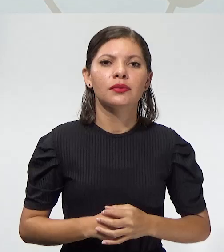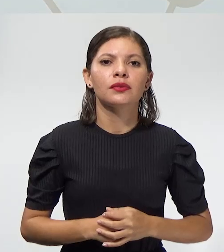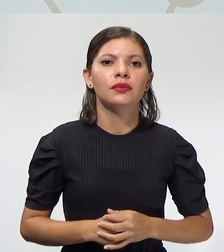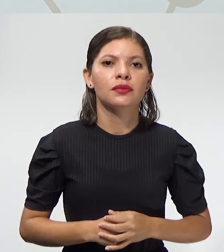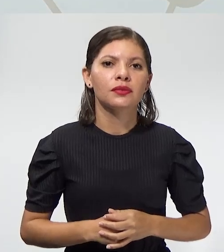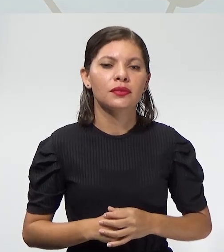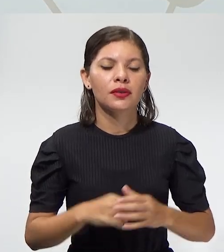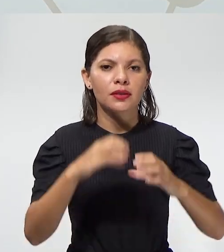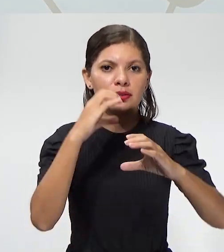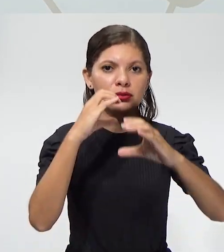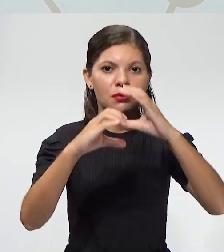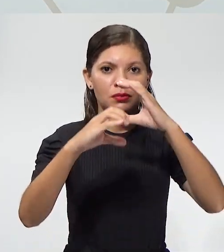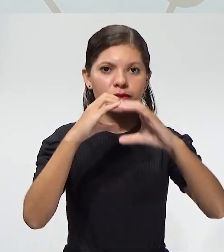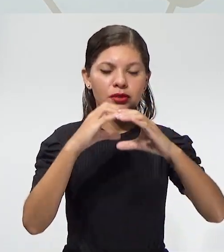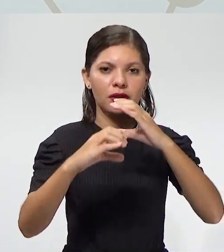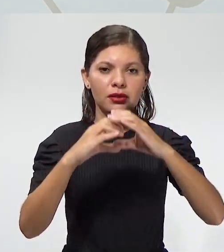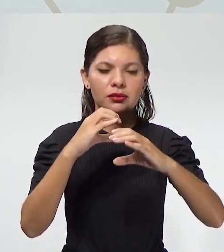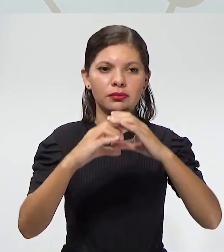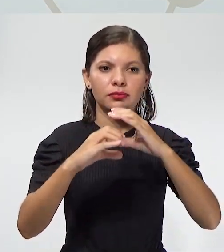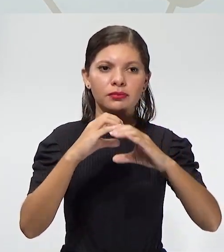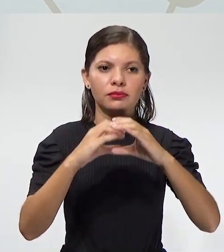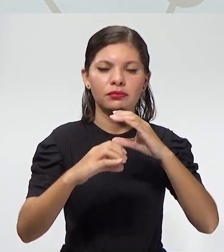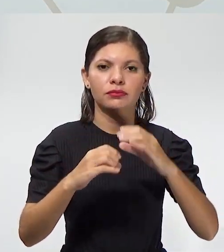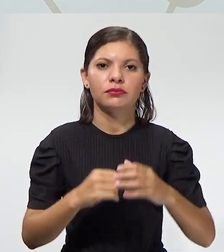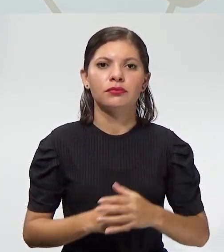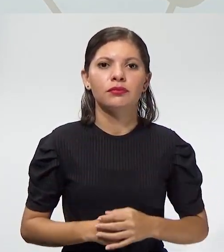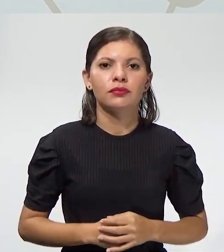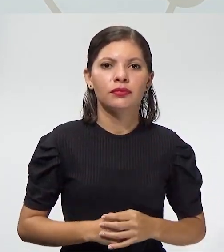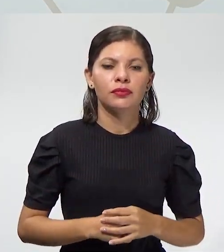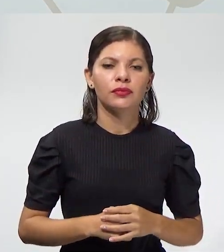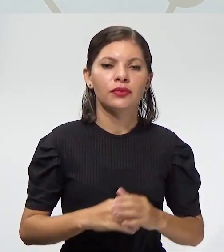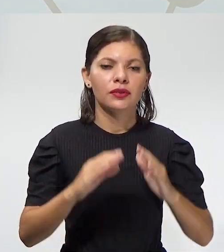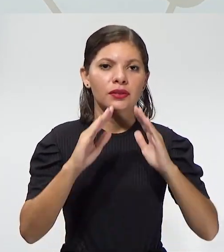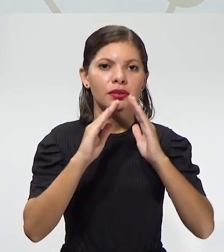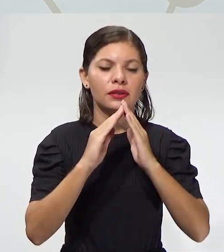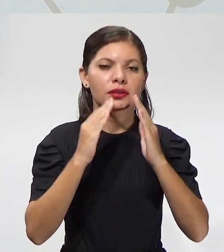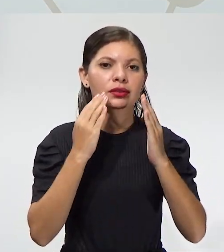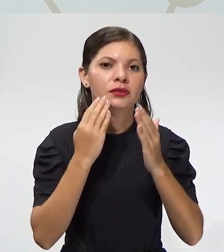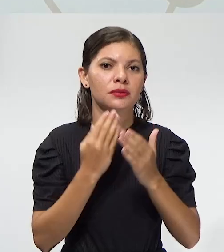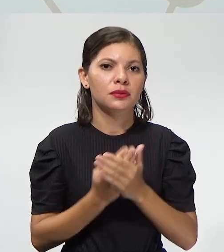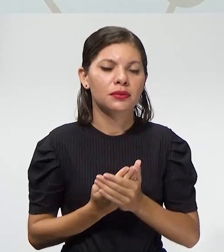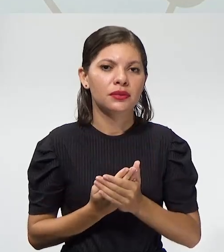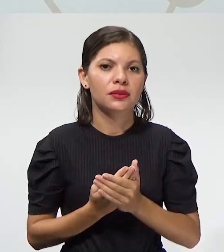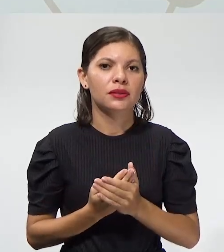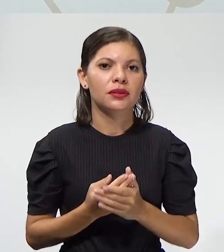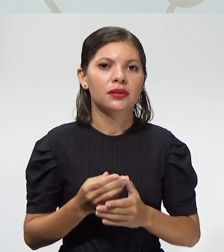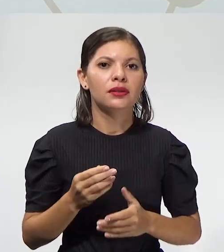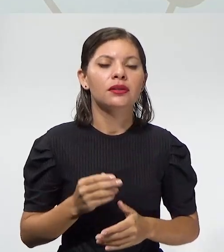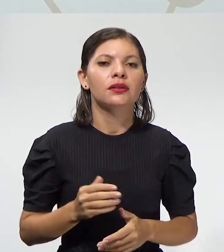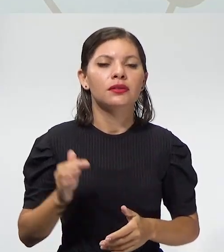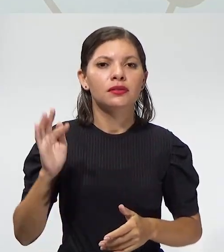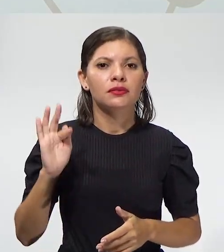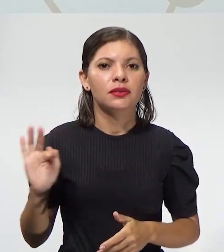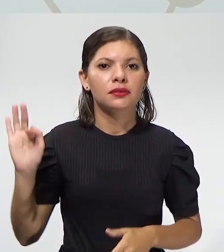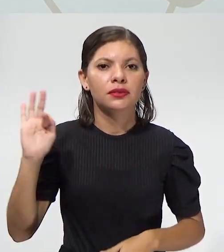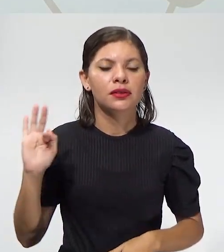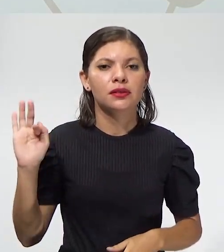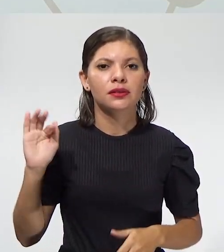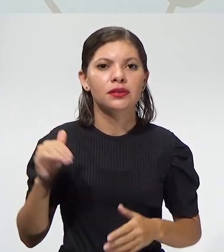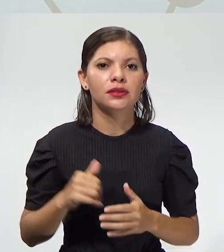na verdade, um fato de se comunicar. É a comunicação que a escola, ou seja, né,